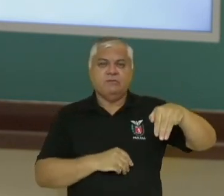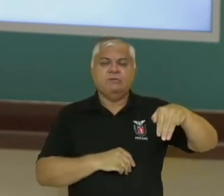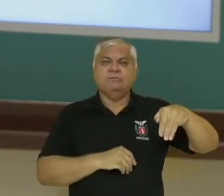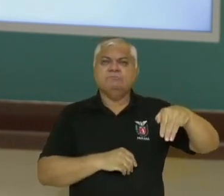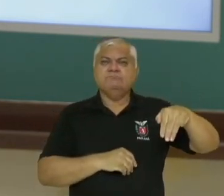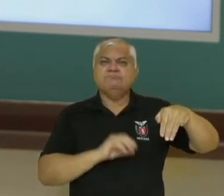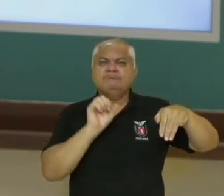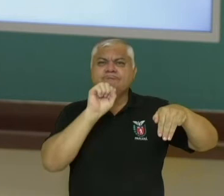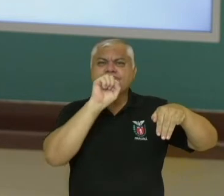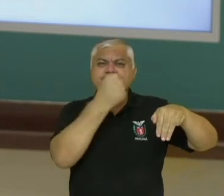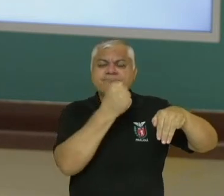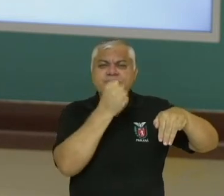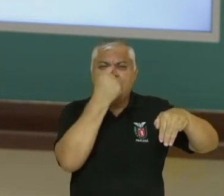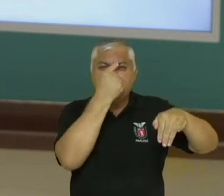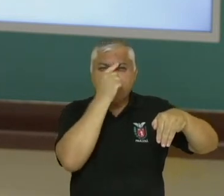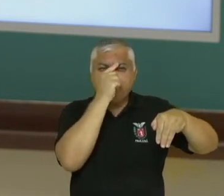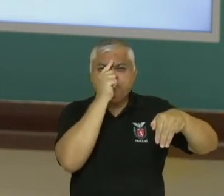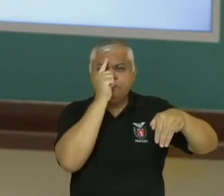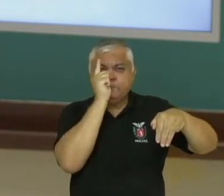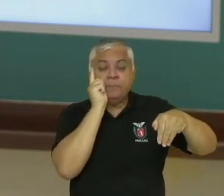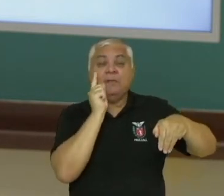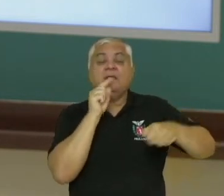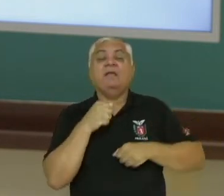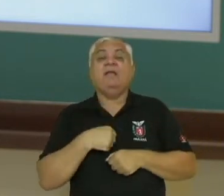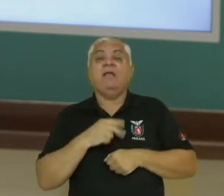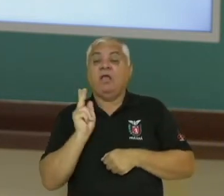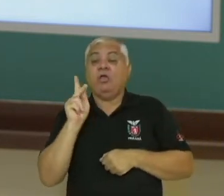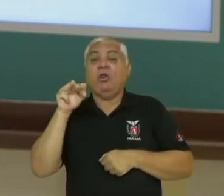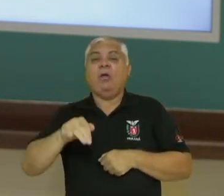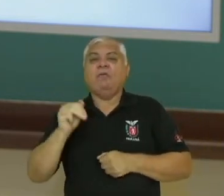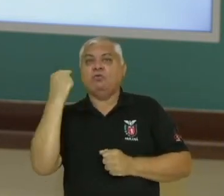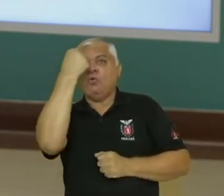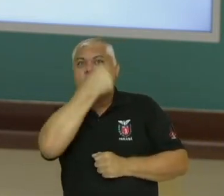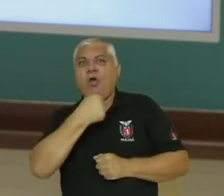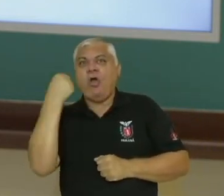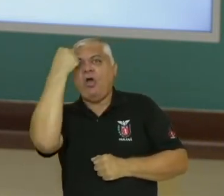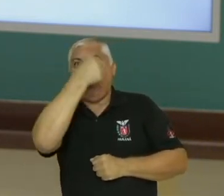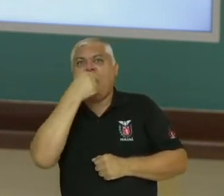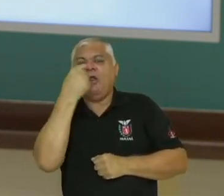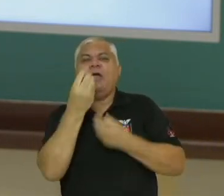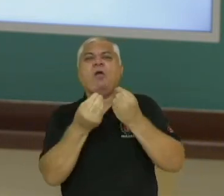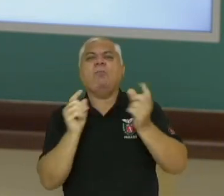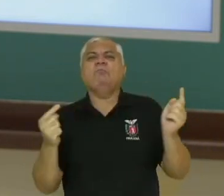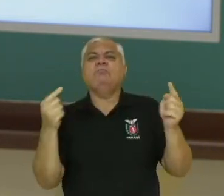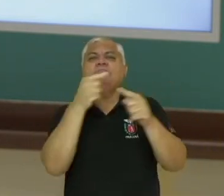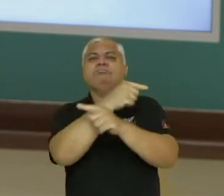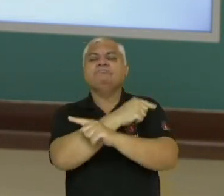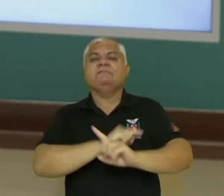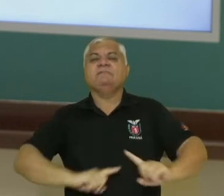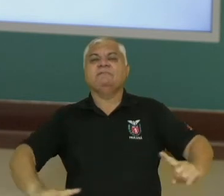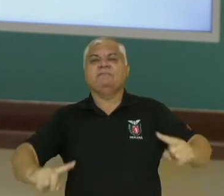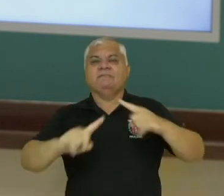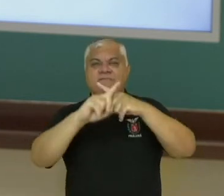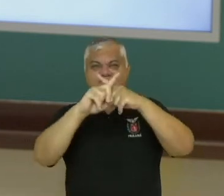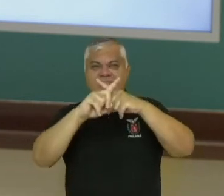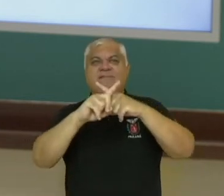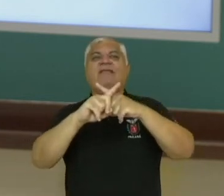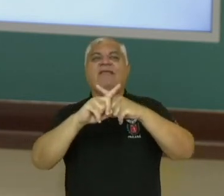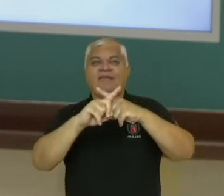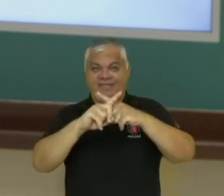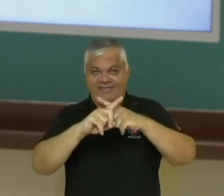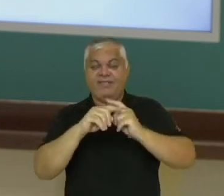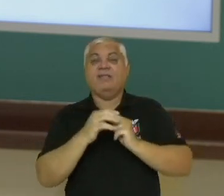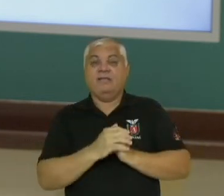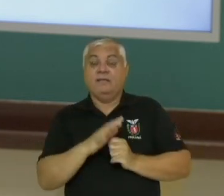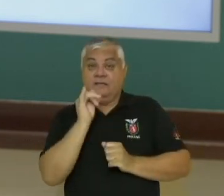que a gente faz aqui? Para converter de metros por segundo para quilômetros por hora, eu faço uma multiplicação por 3,6. Enquanto que